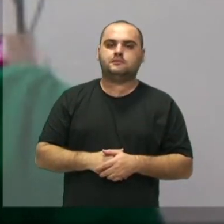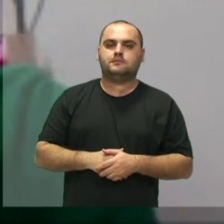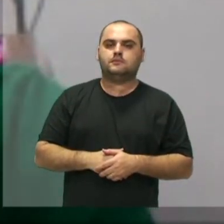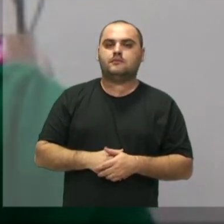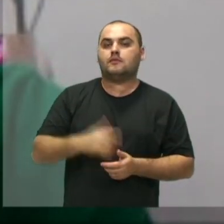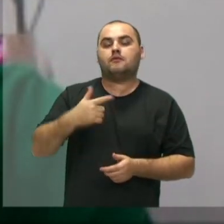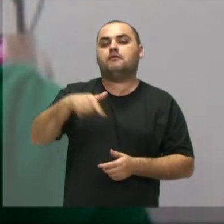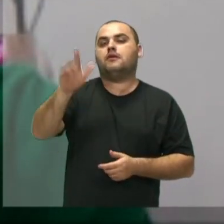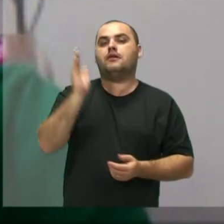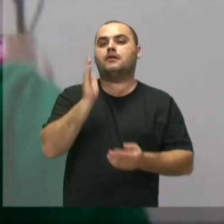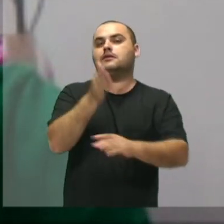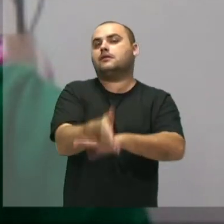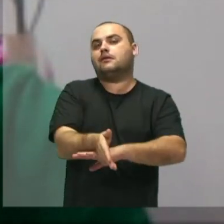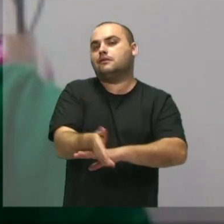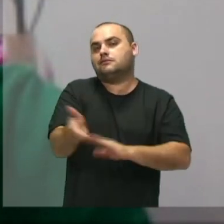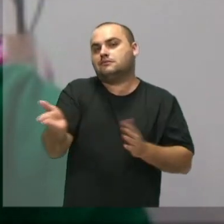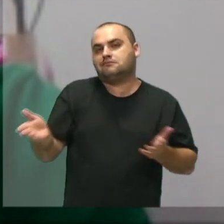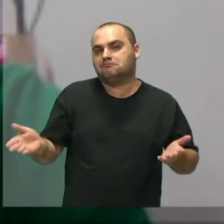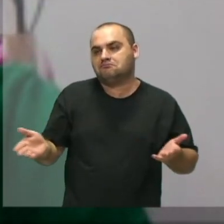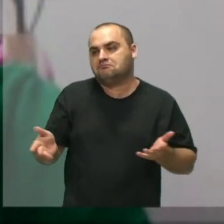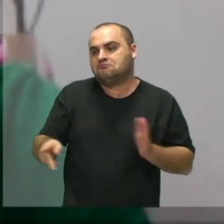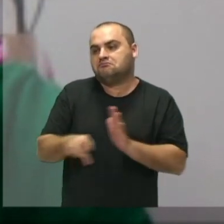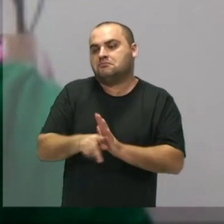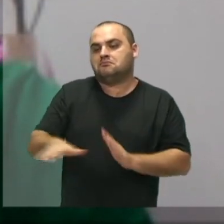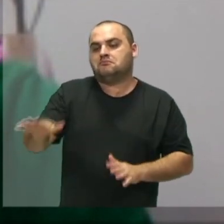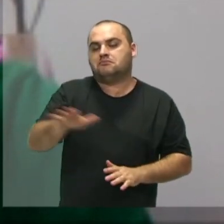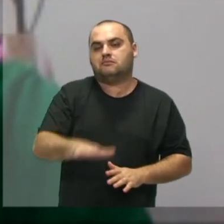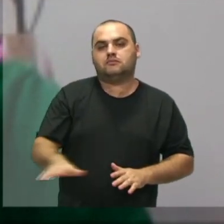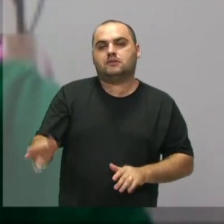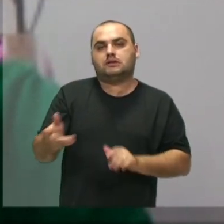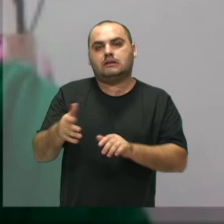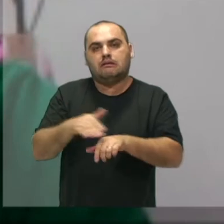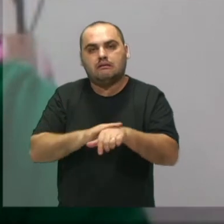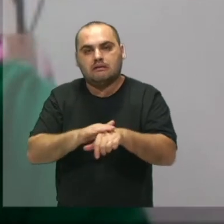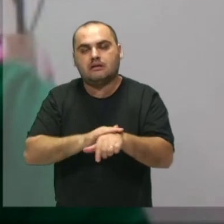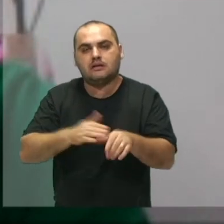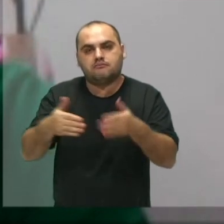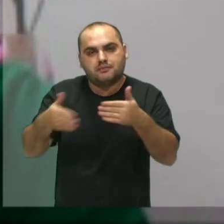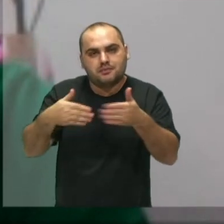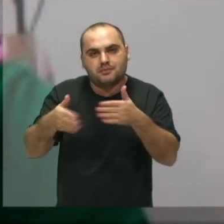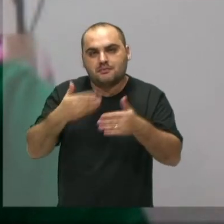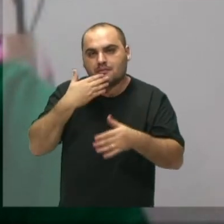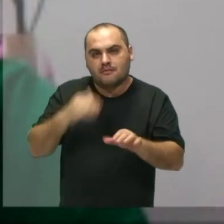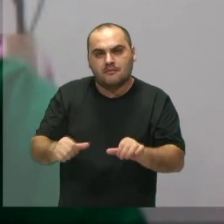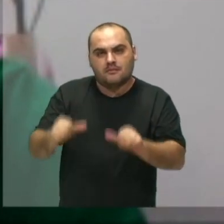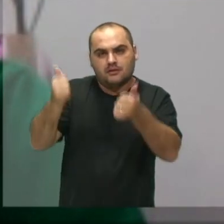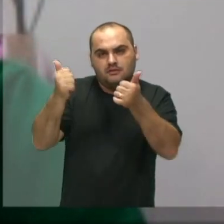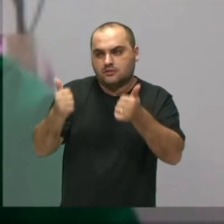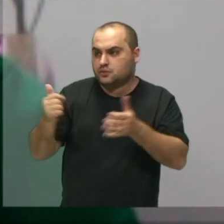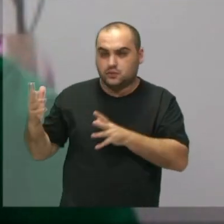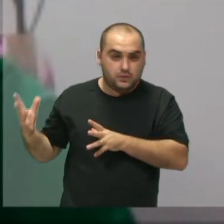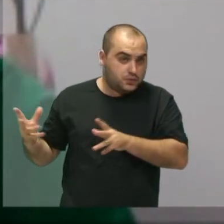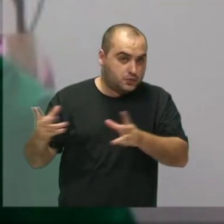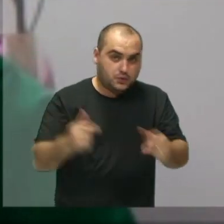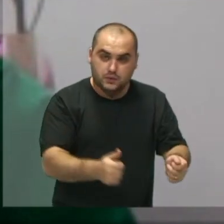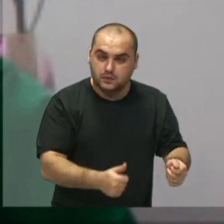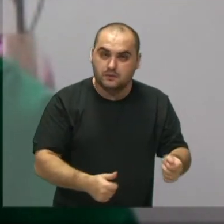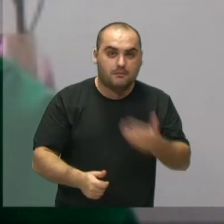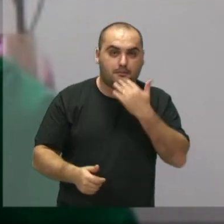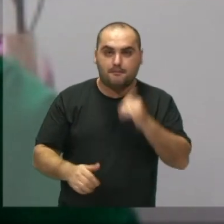acabei entrando por isso e procuro dar o meu melhor, assim. Tudo que eu faço, eu procuro dar o meu